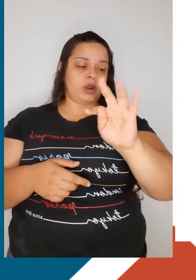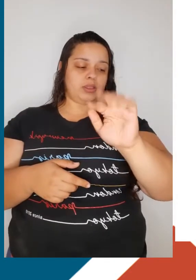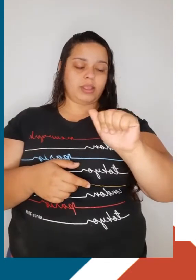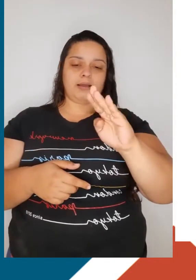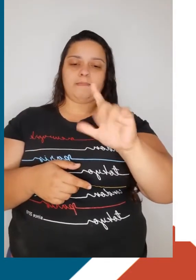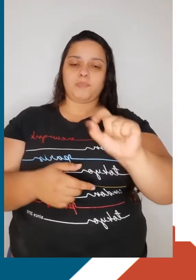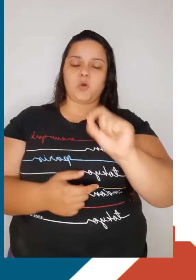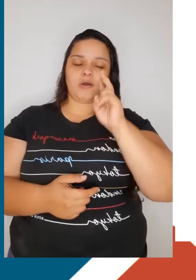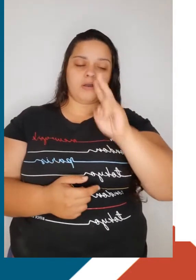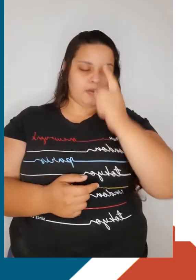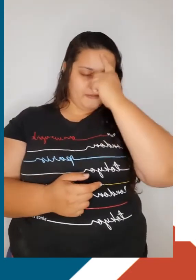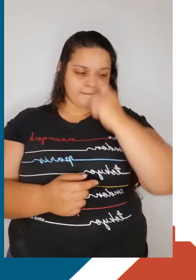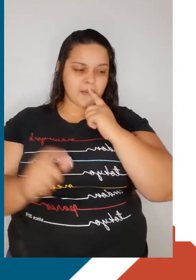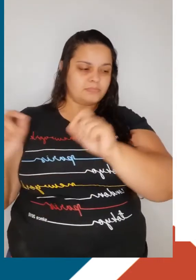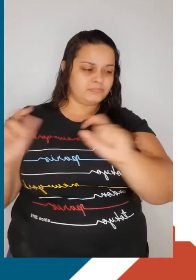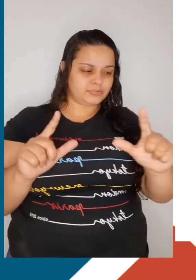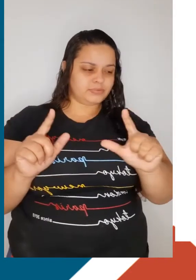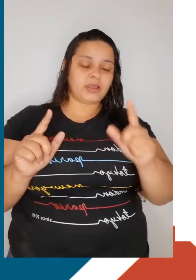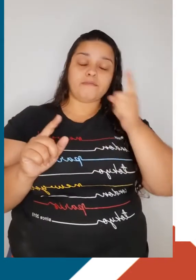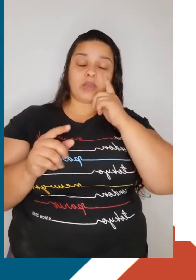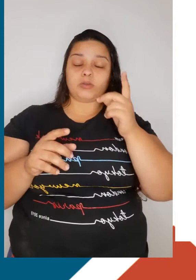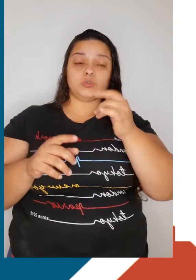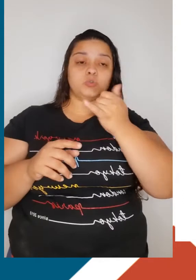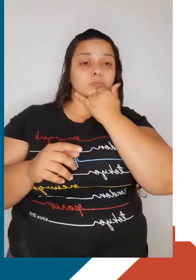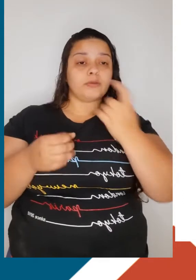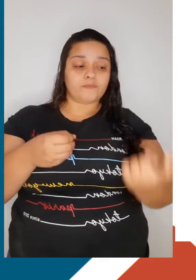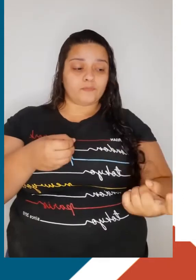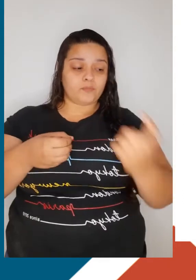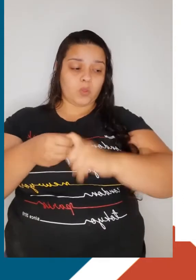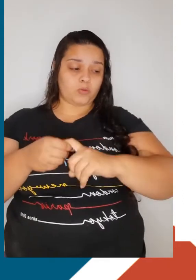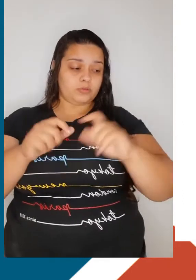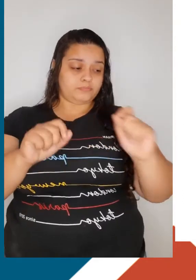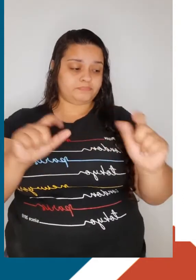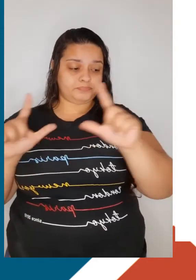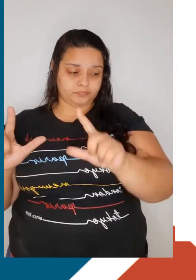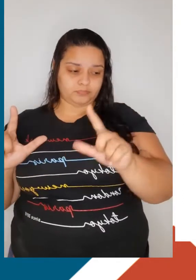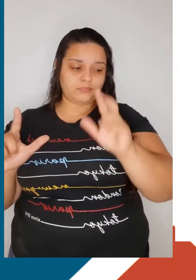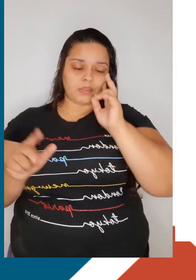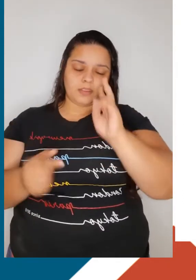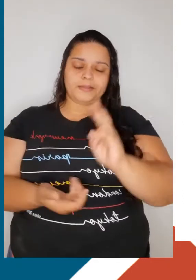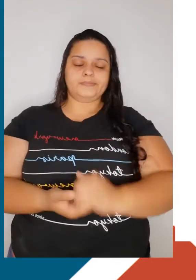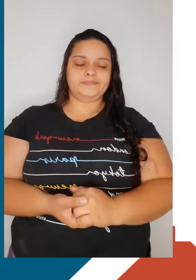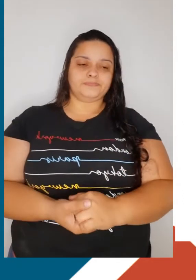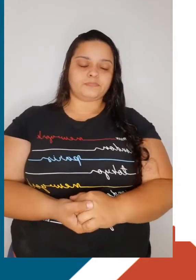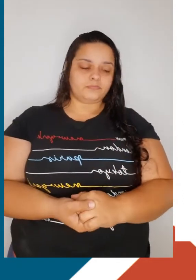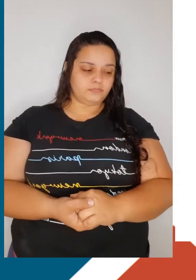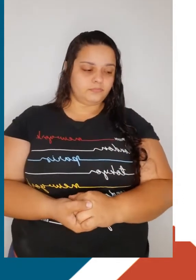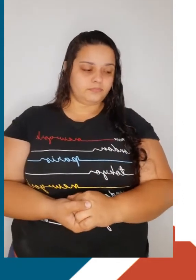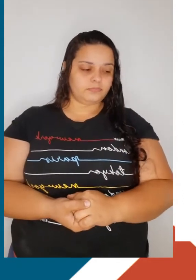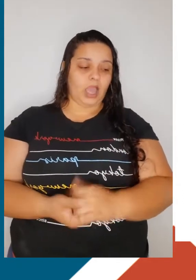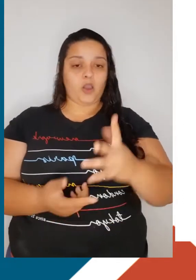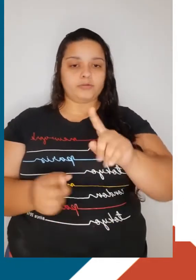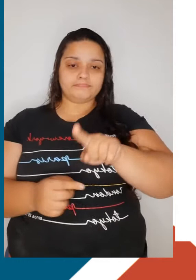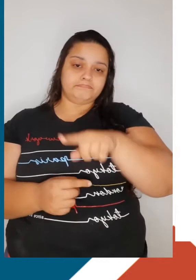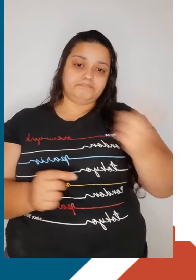Antes de vermos essa imagem, repare novamente a cena do quadro do Pedro Américo, o episódio narrado e as personagens